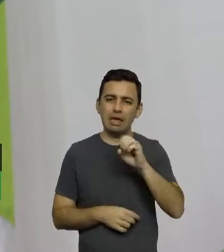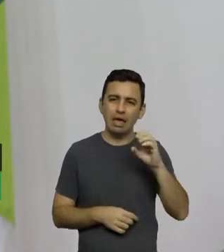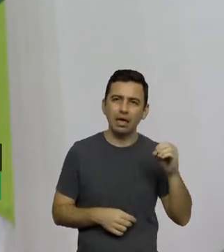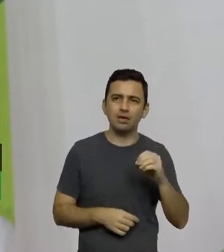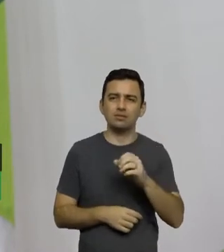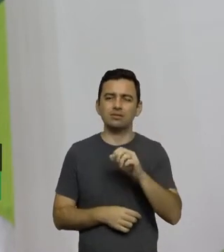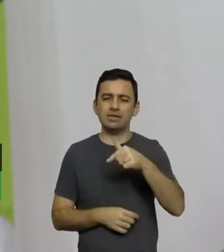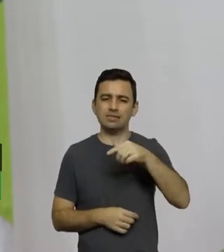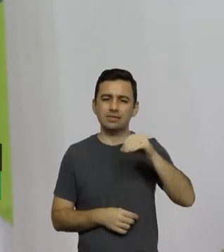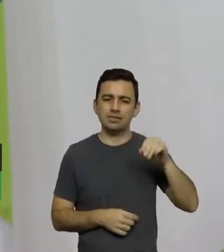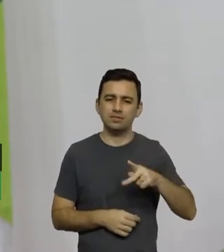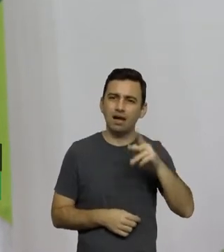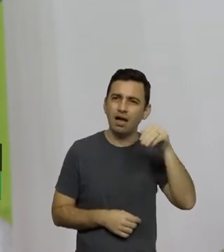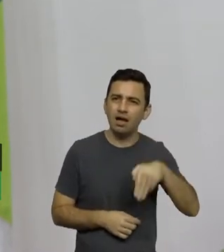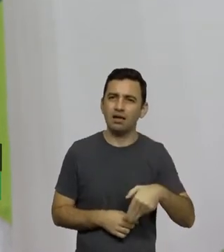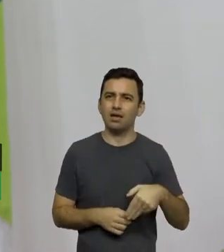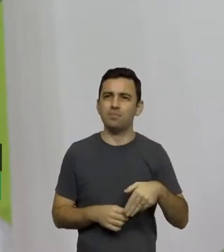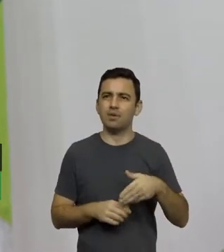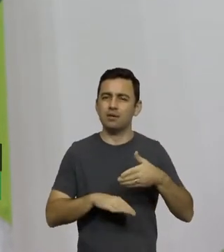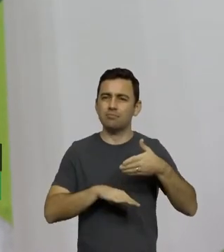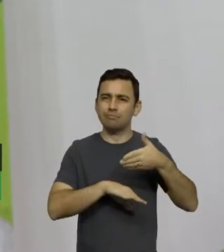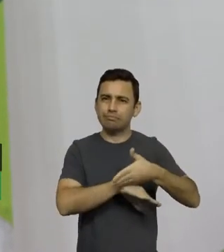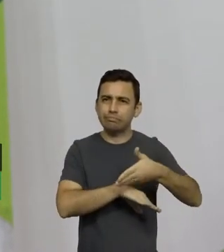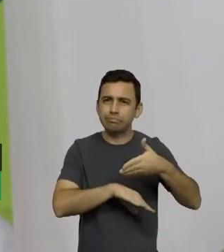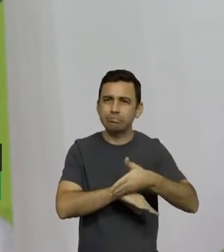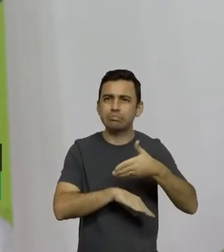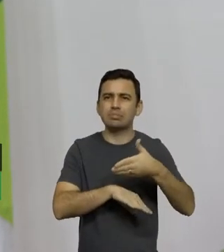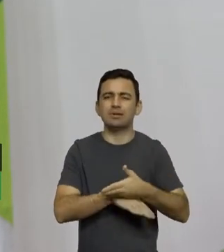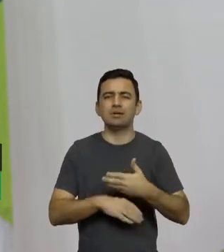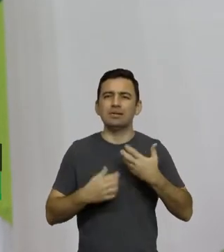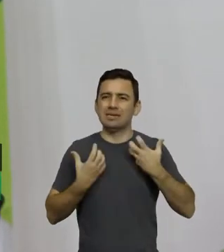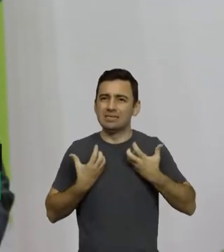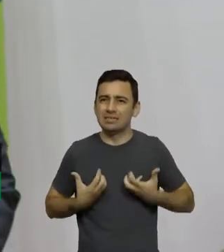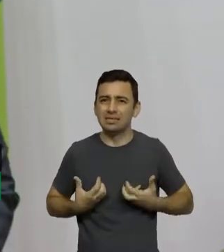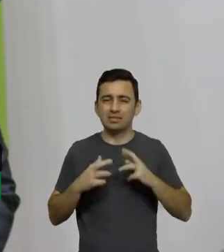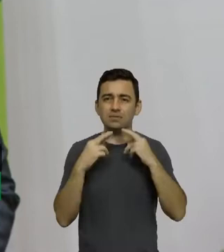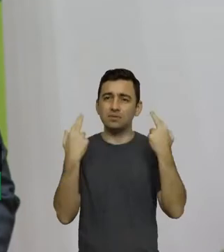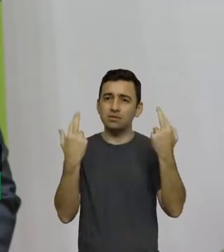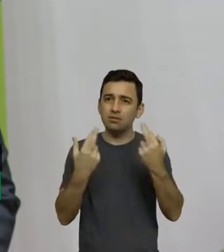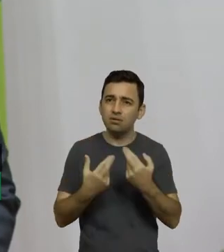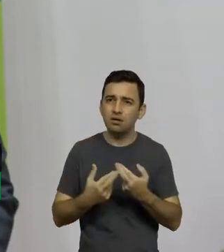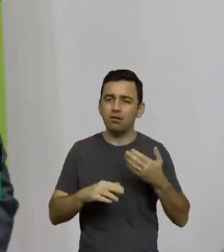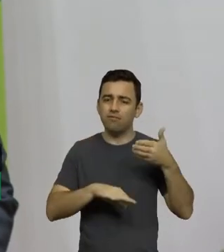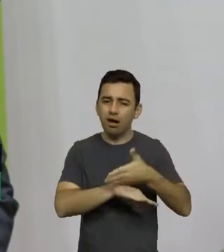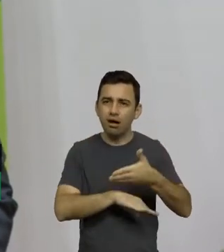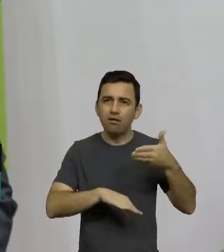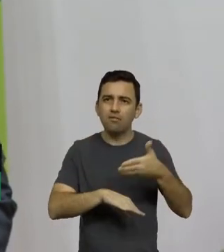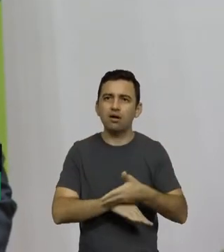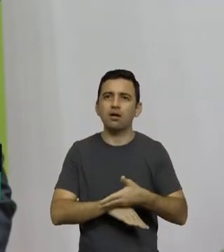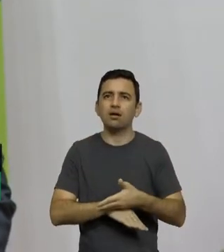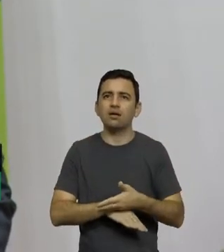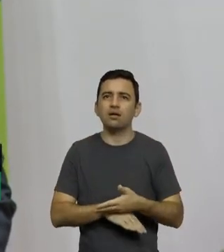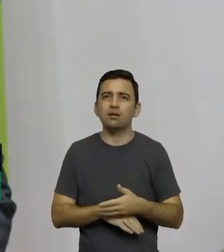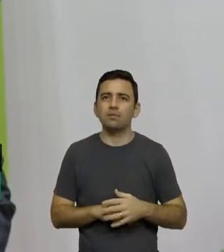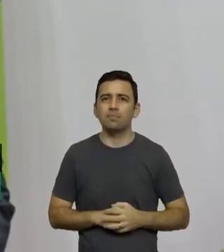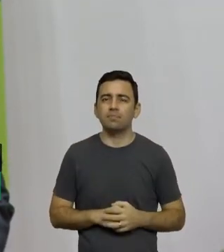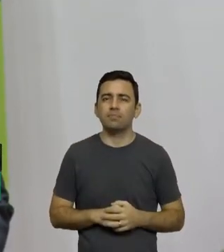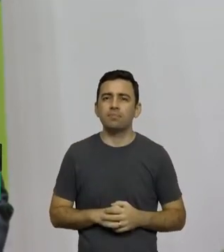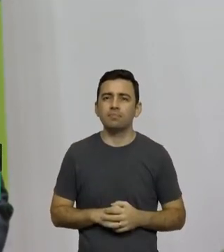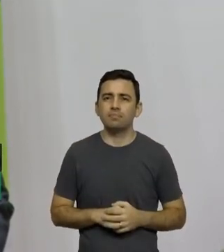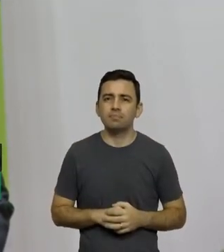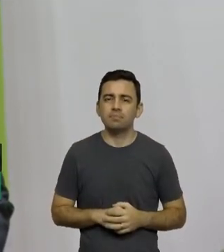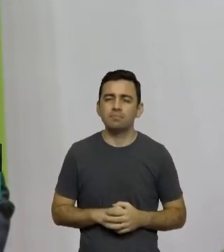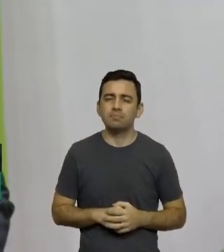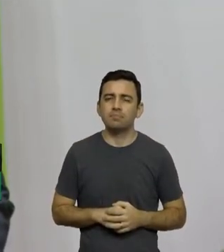deputado Maurício, para participar de inúmeras e cansativas reuniões, que eu chamo de reponema.